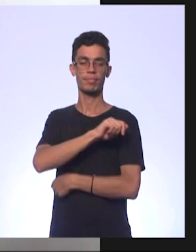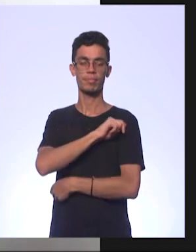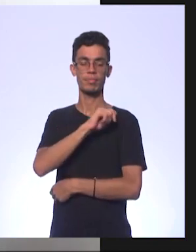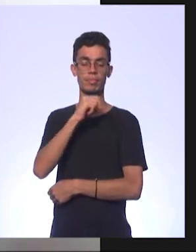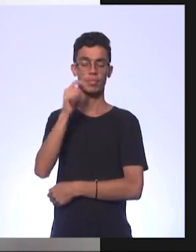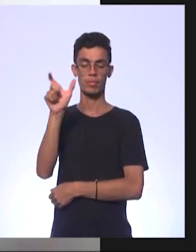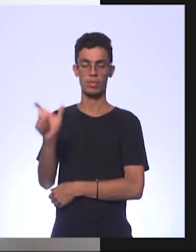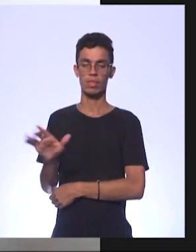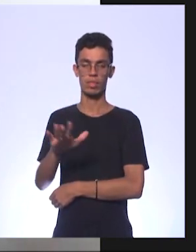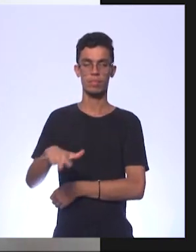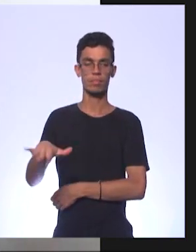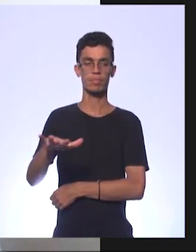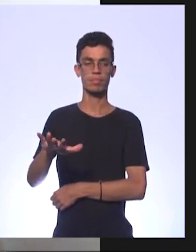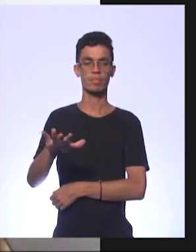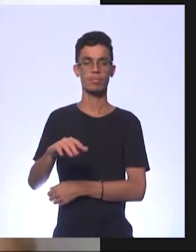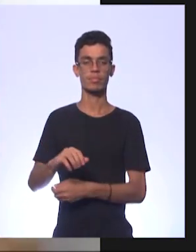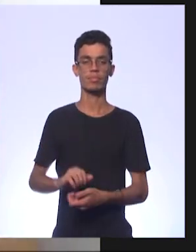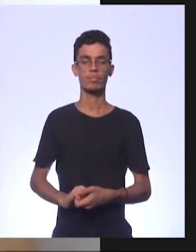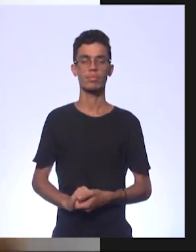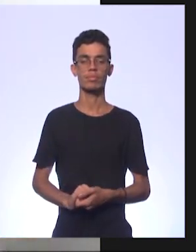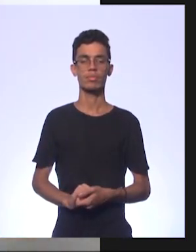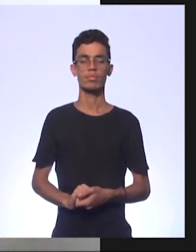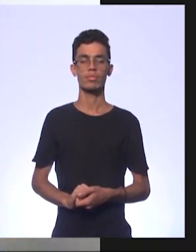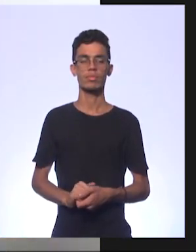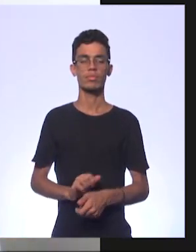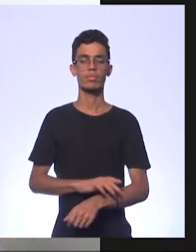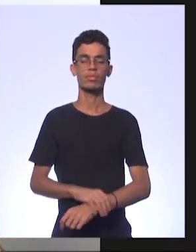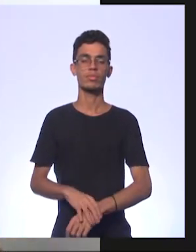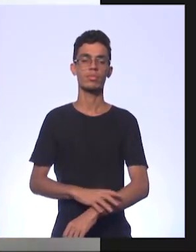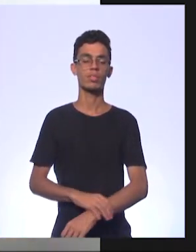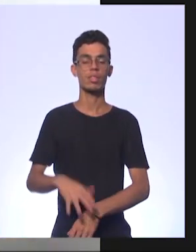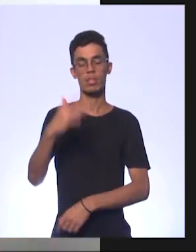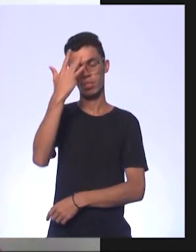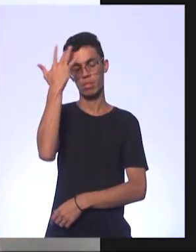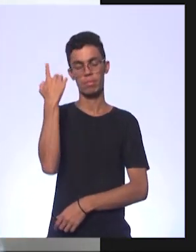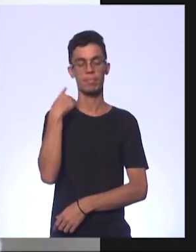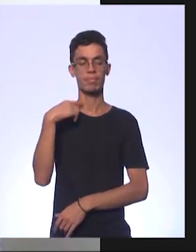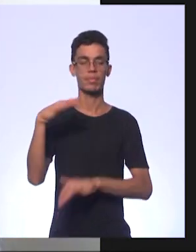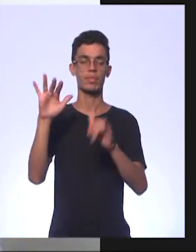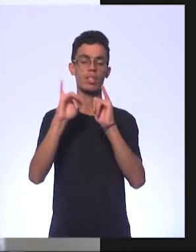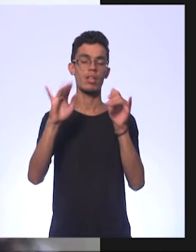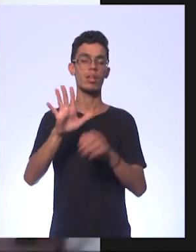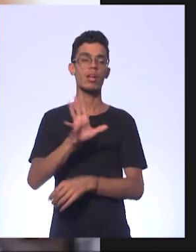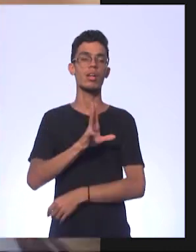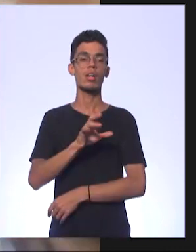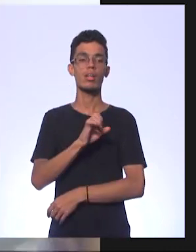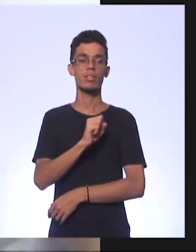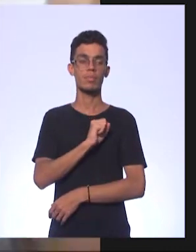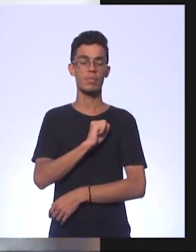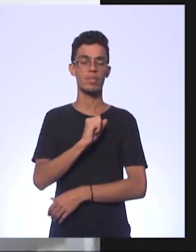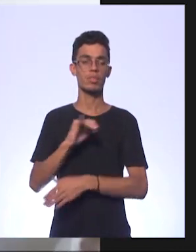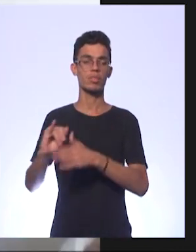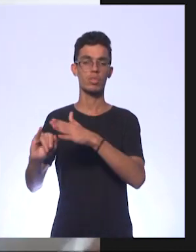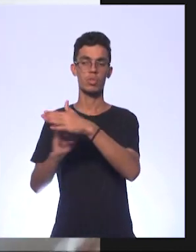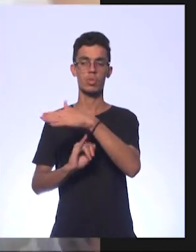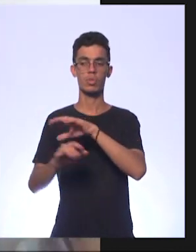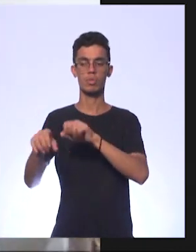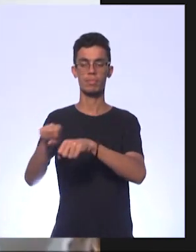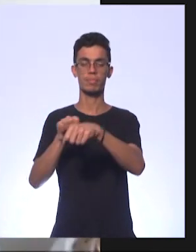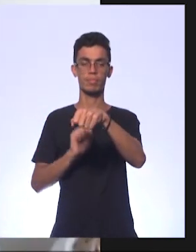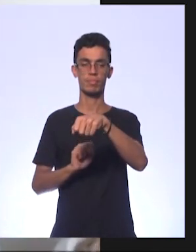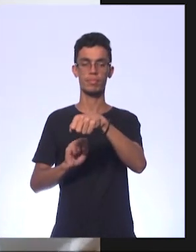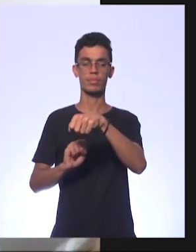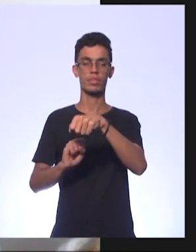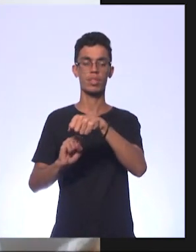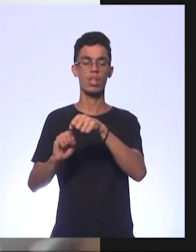Entende? Deixa eu exagerar uma coisa aqui. Mineiro adora contar casos, né? Eu costumo falar que eu vi lá no instituto onde eu me formei, chegou